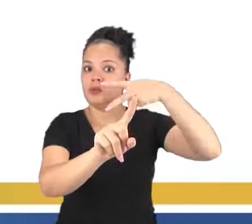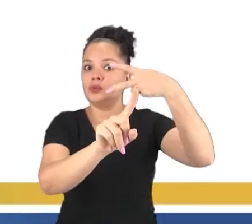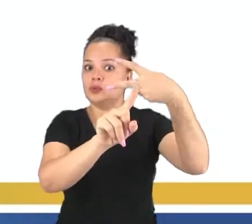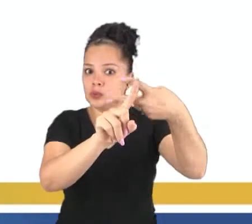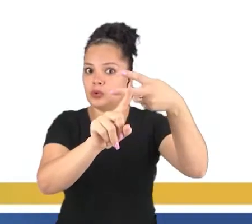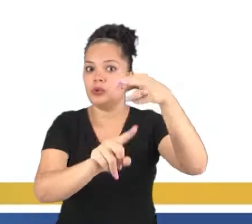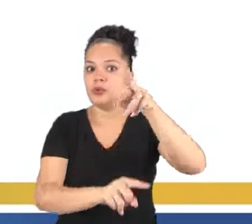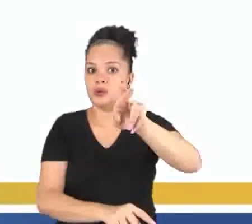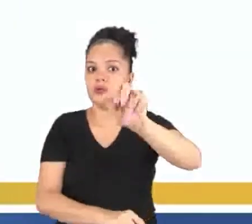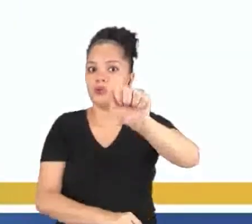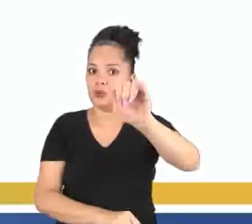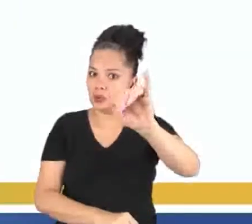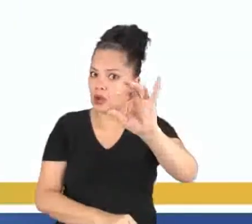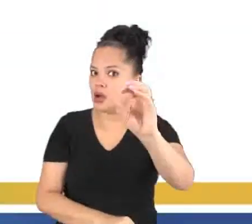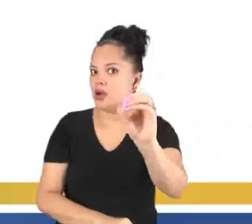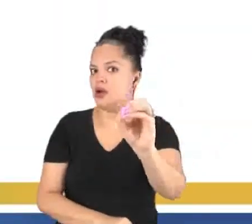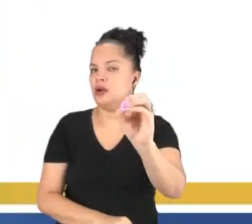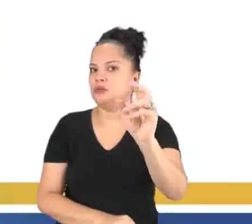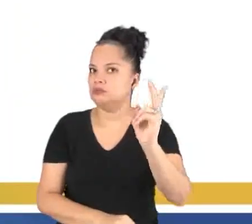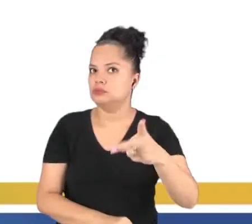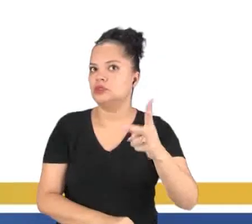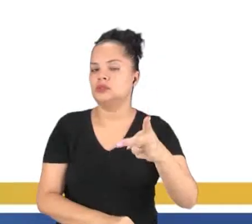bom?